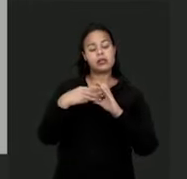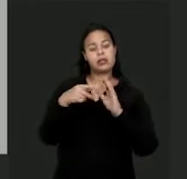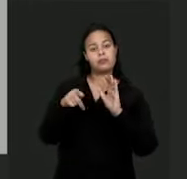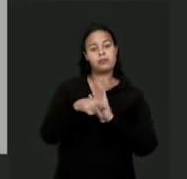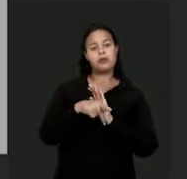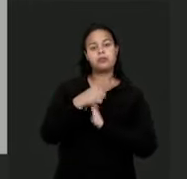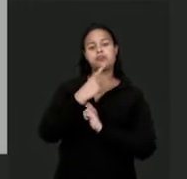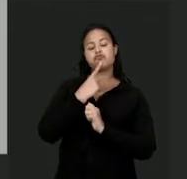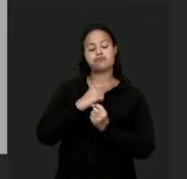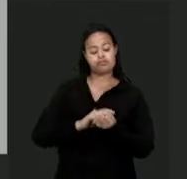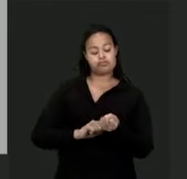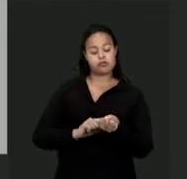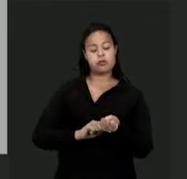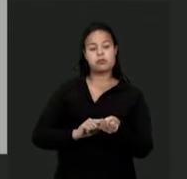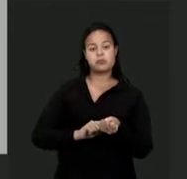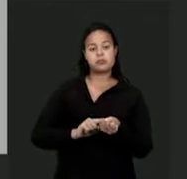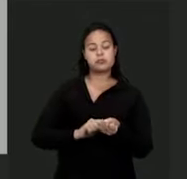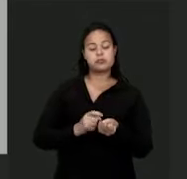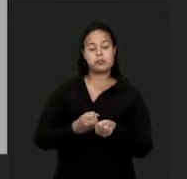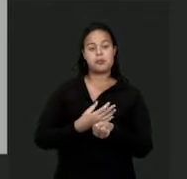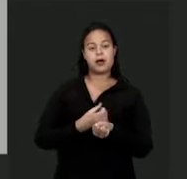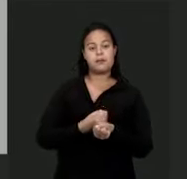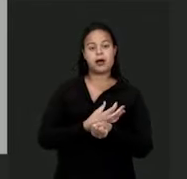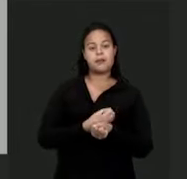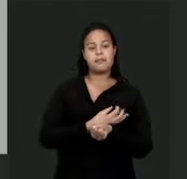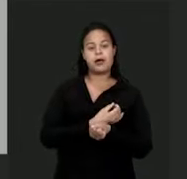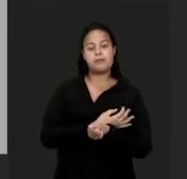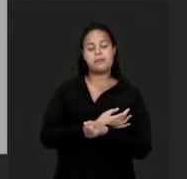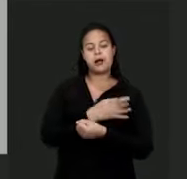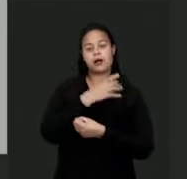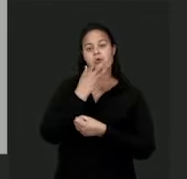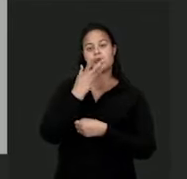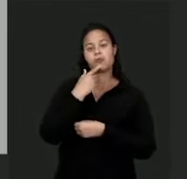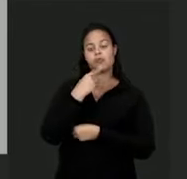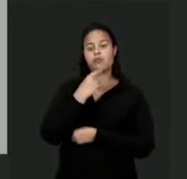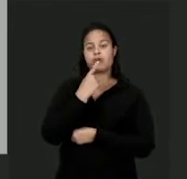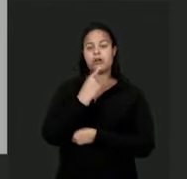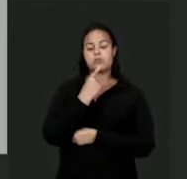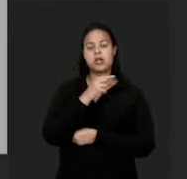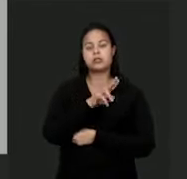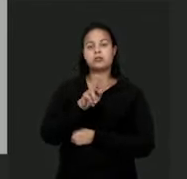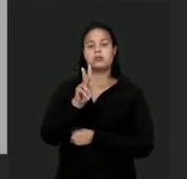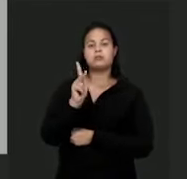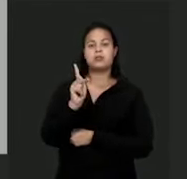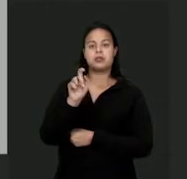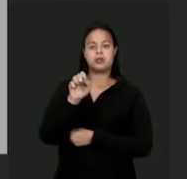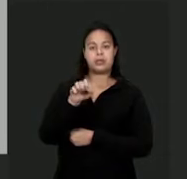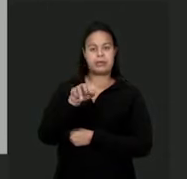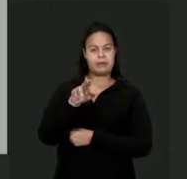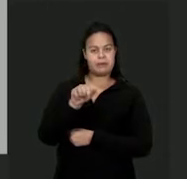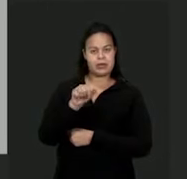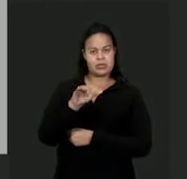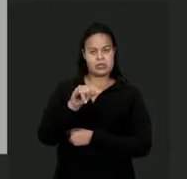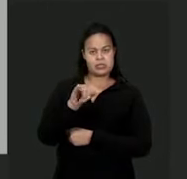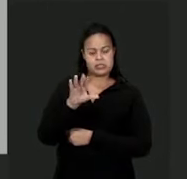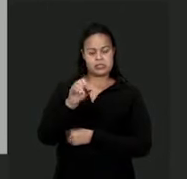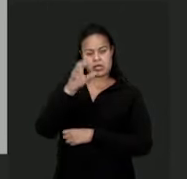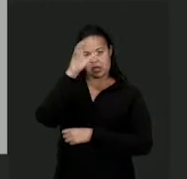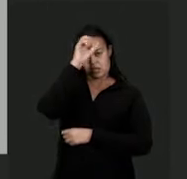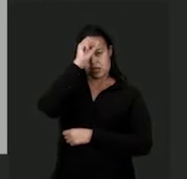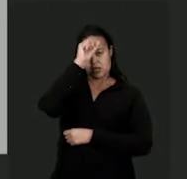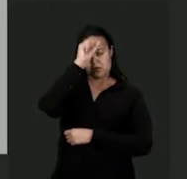imagem. Então, nós vamos ter as células vermelhas, né, que são as hemácias, nós aprendemos na aula de